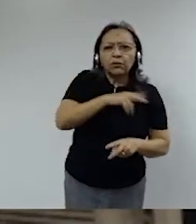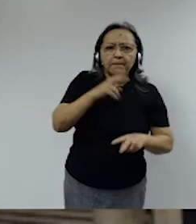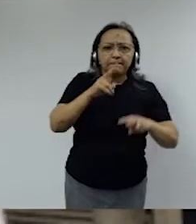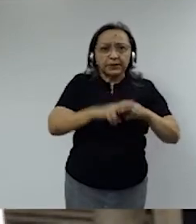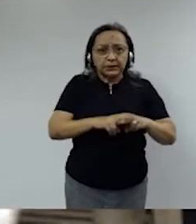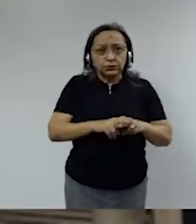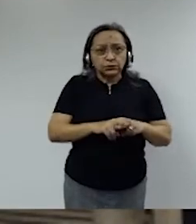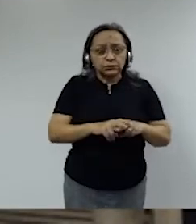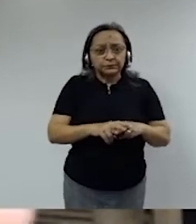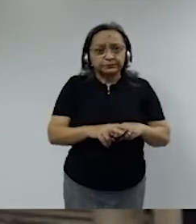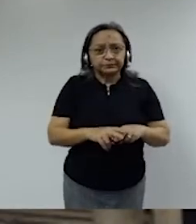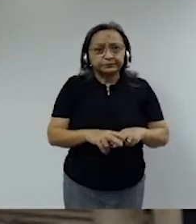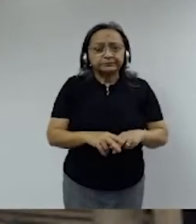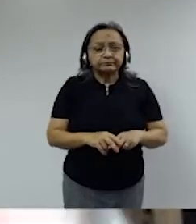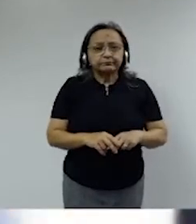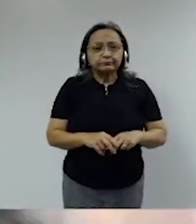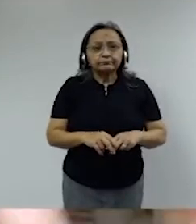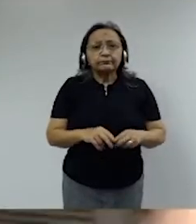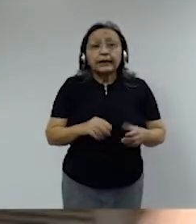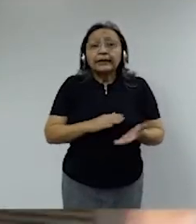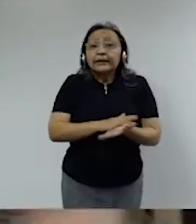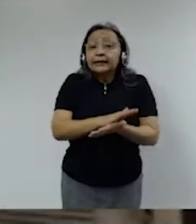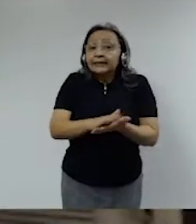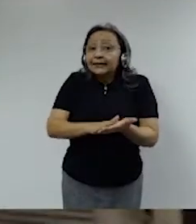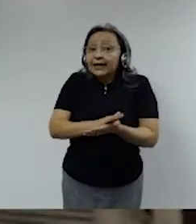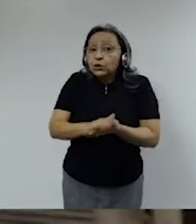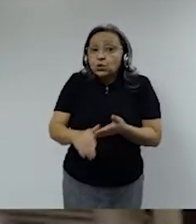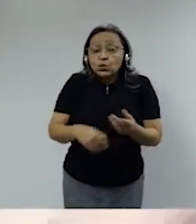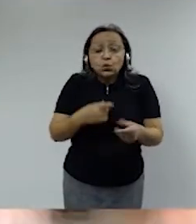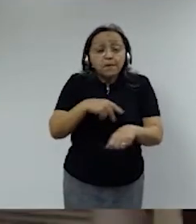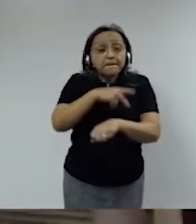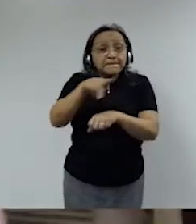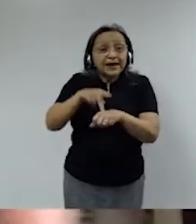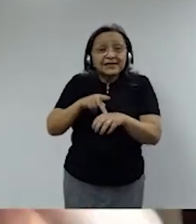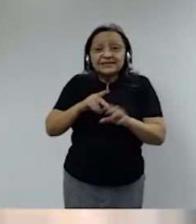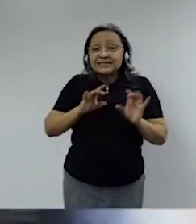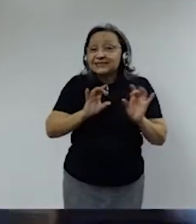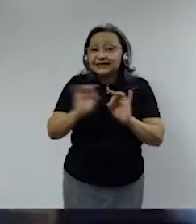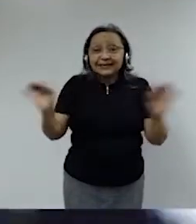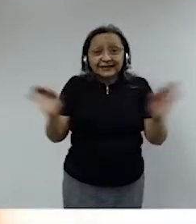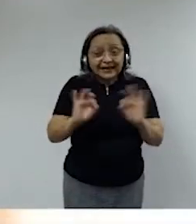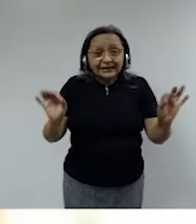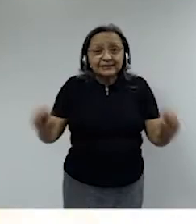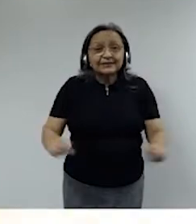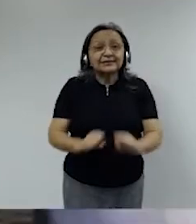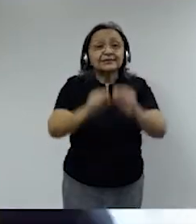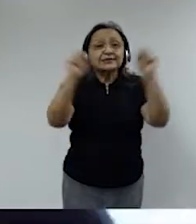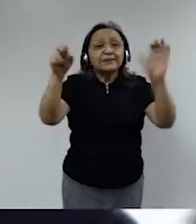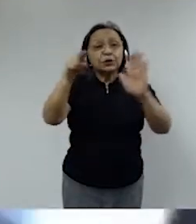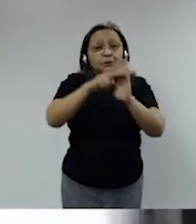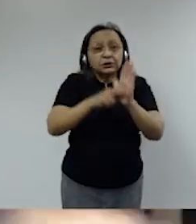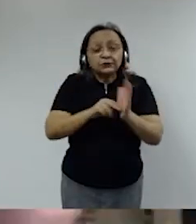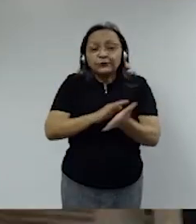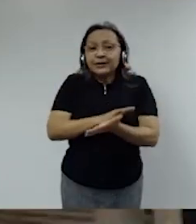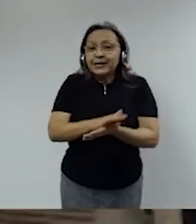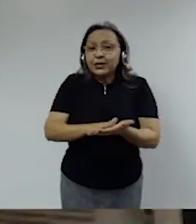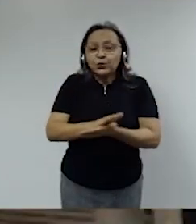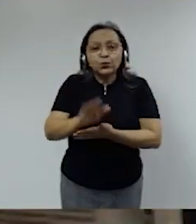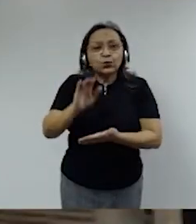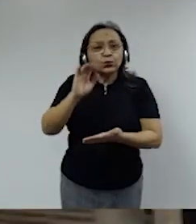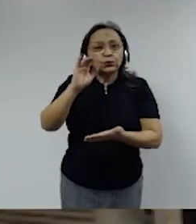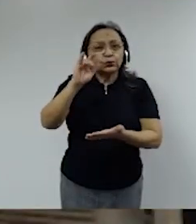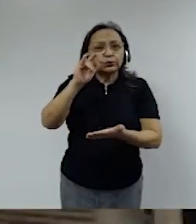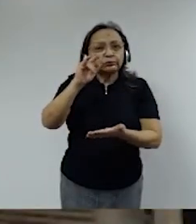Em nenhum país no mundo, em nenhum sistema normativo, incluindo em nenhum tratado de